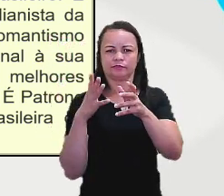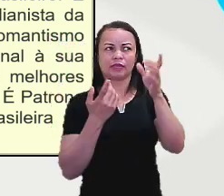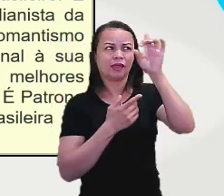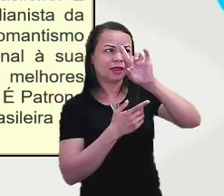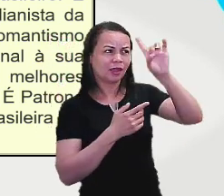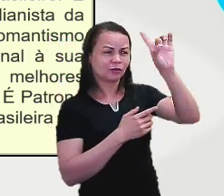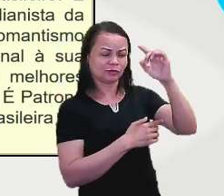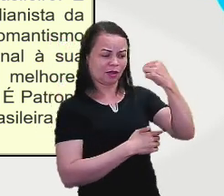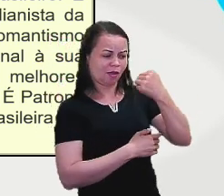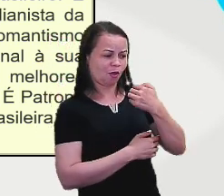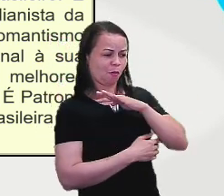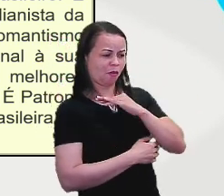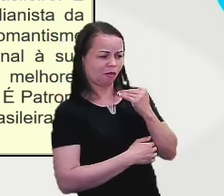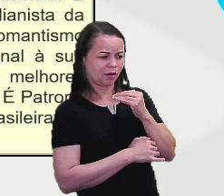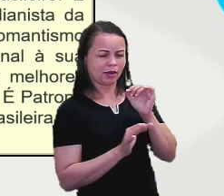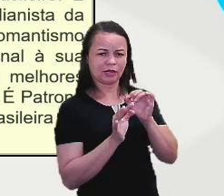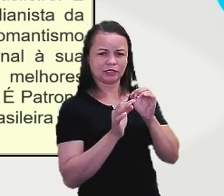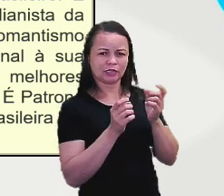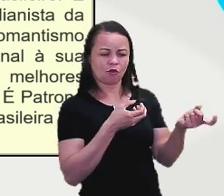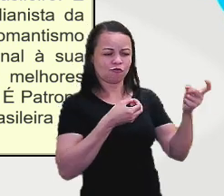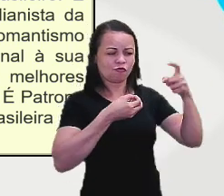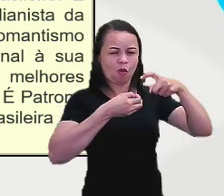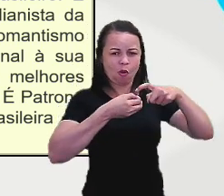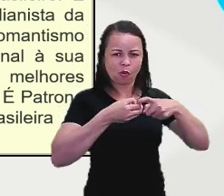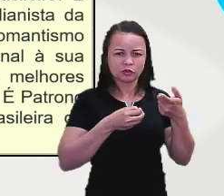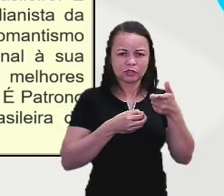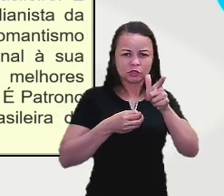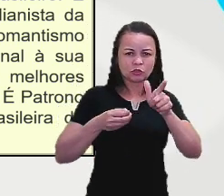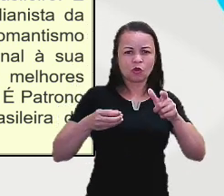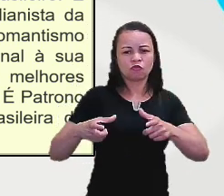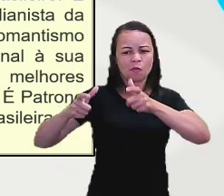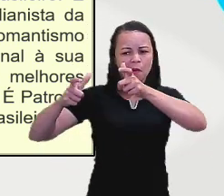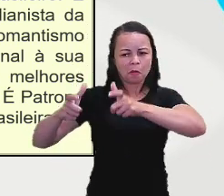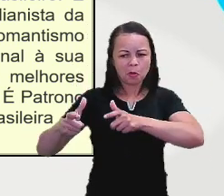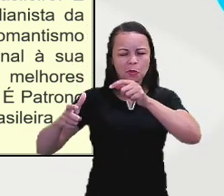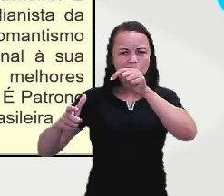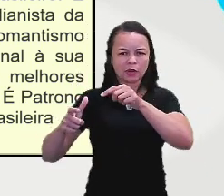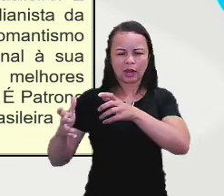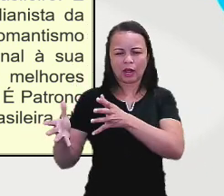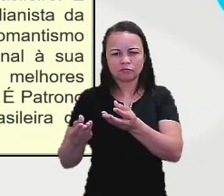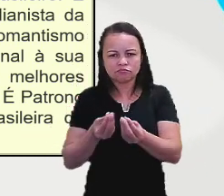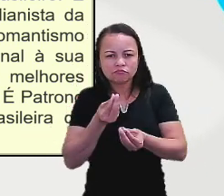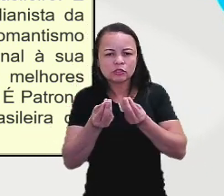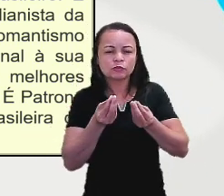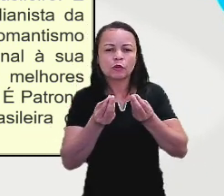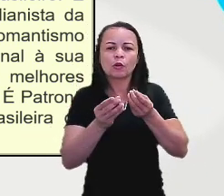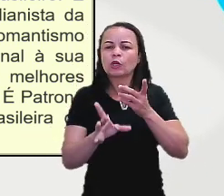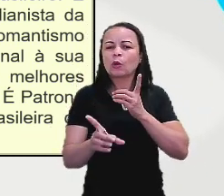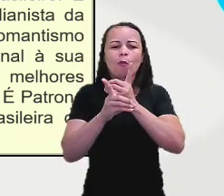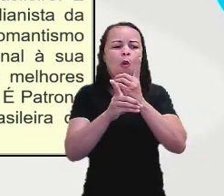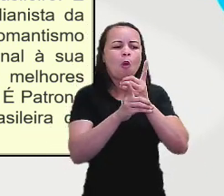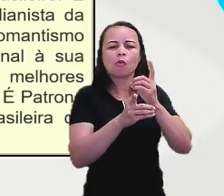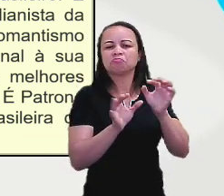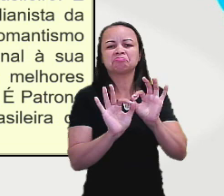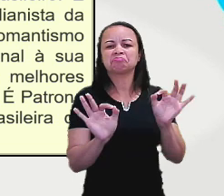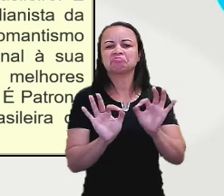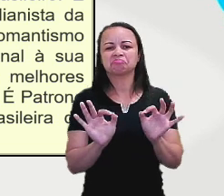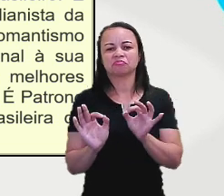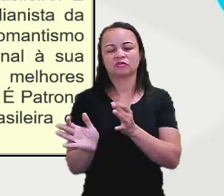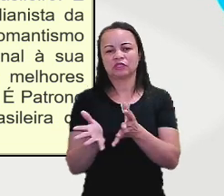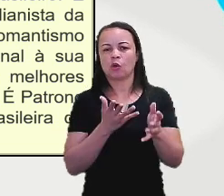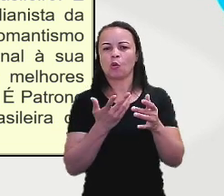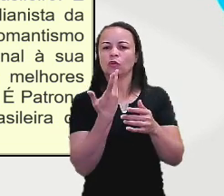morra, sem que eu volte para lá, sem que desfrute os primores que não encontro por cá, sem que ainda viste